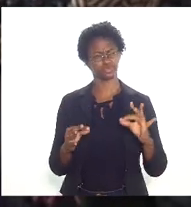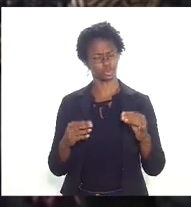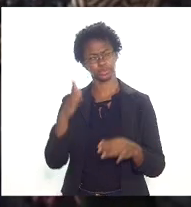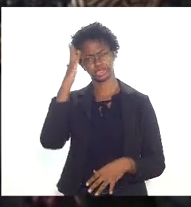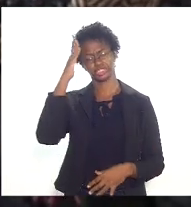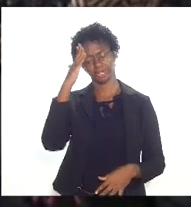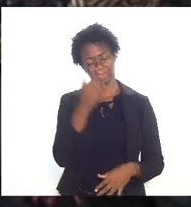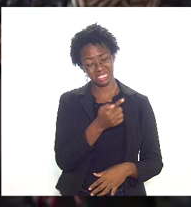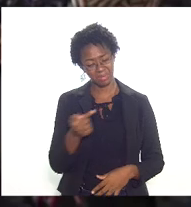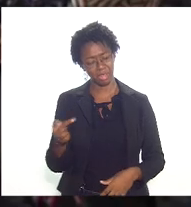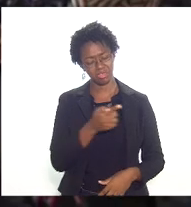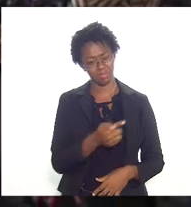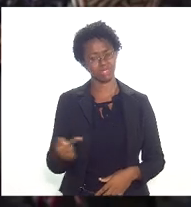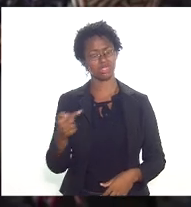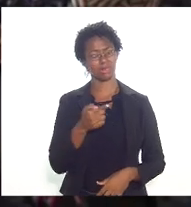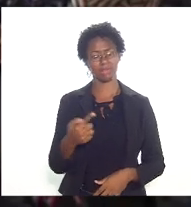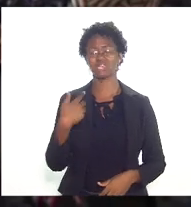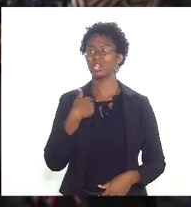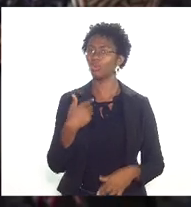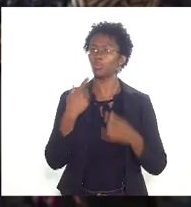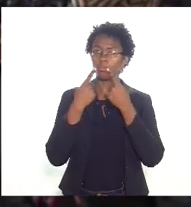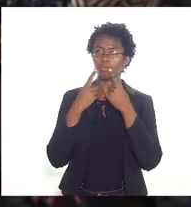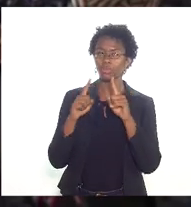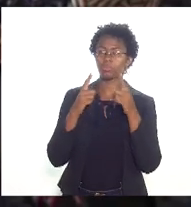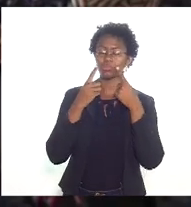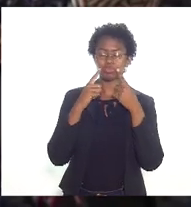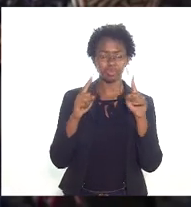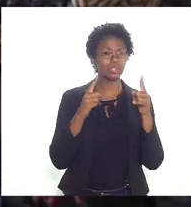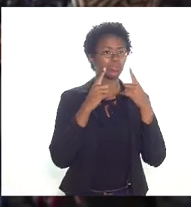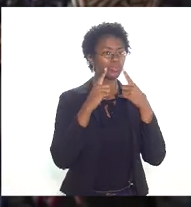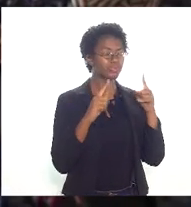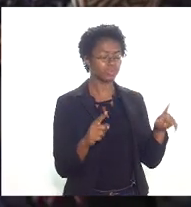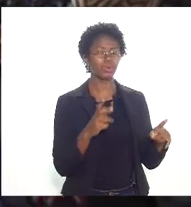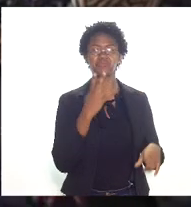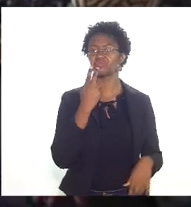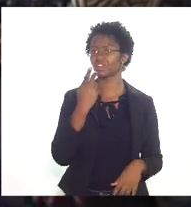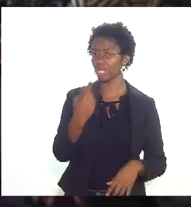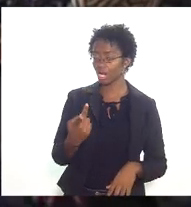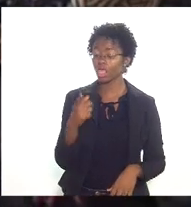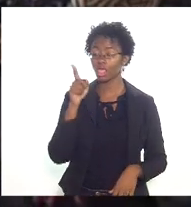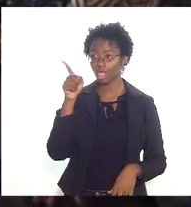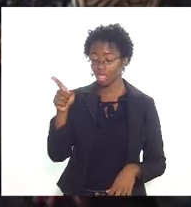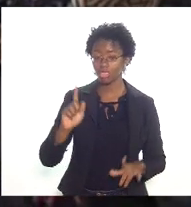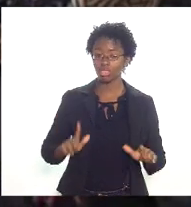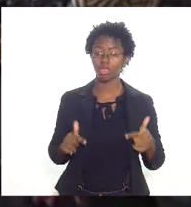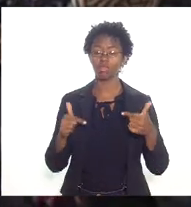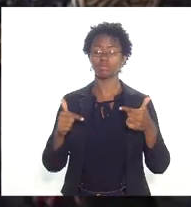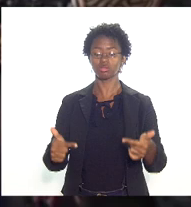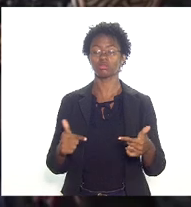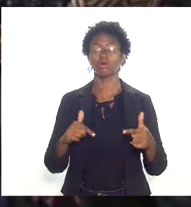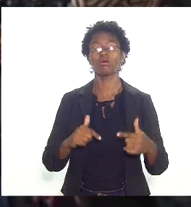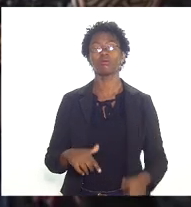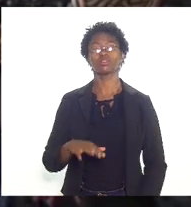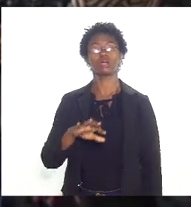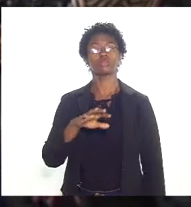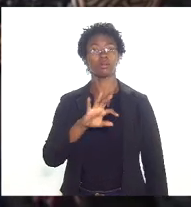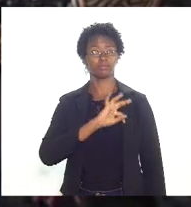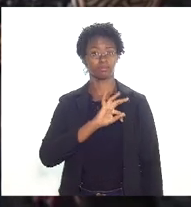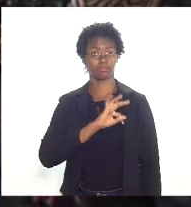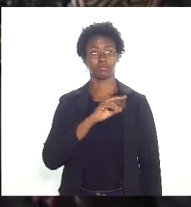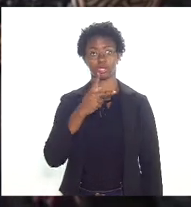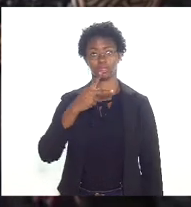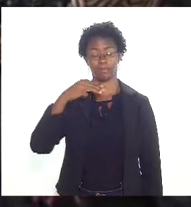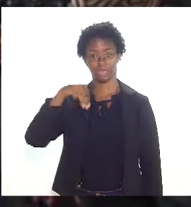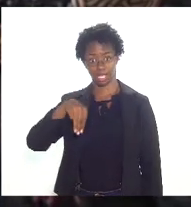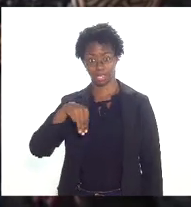eu tenho sido crítico as ações que o comando da polícia militar tem